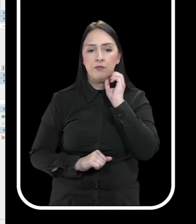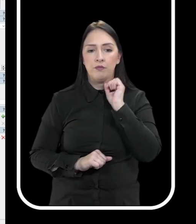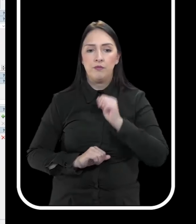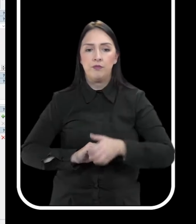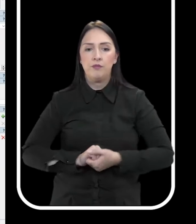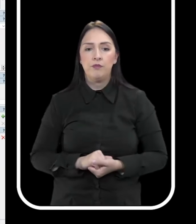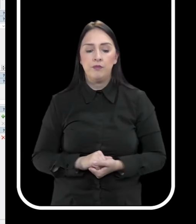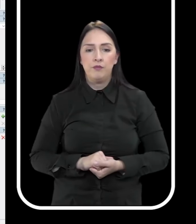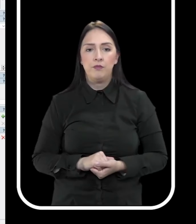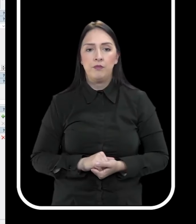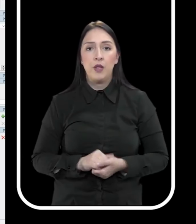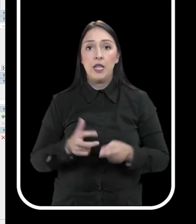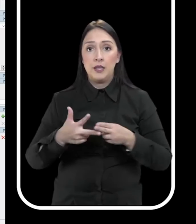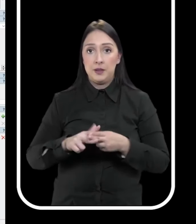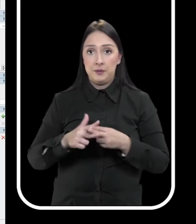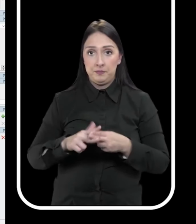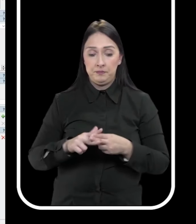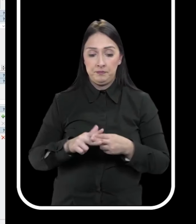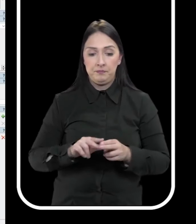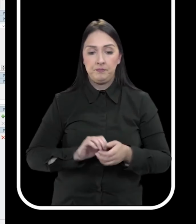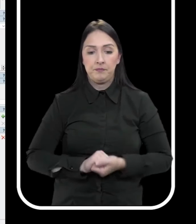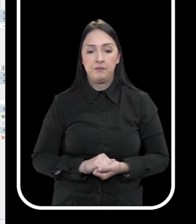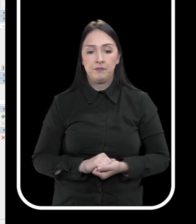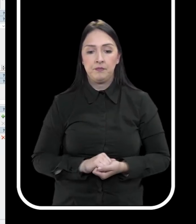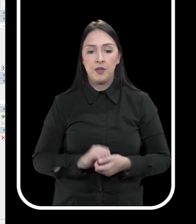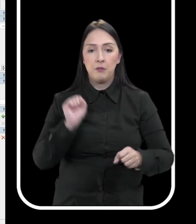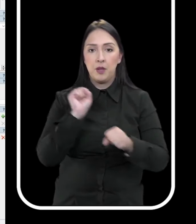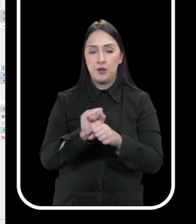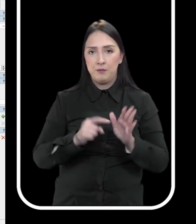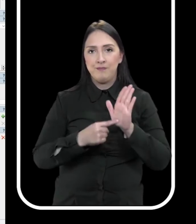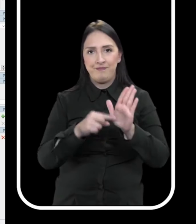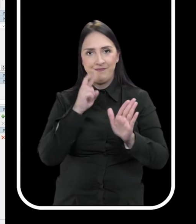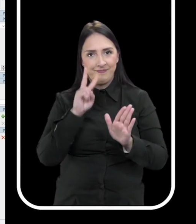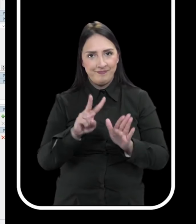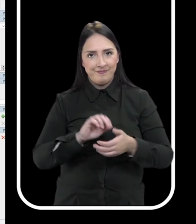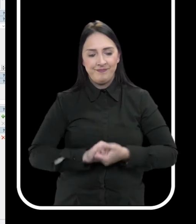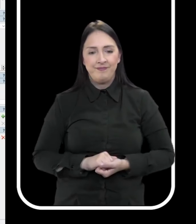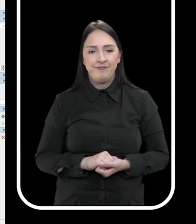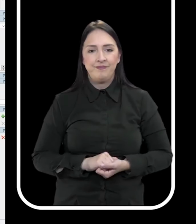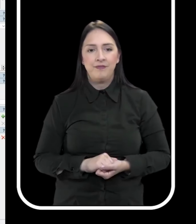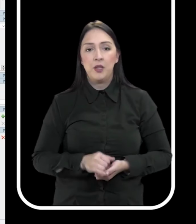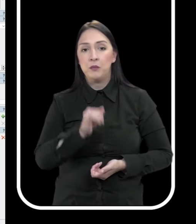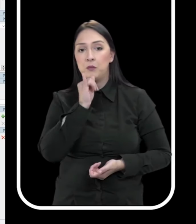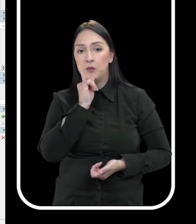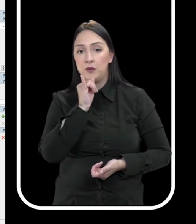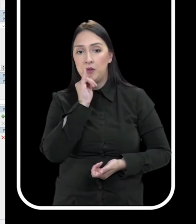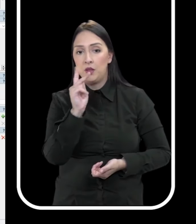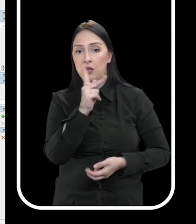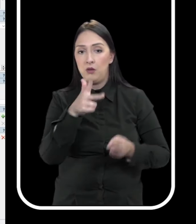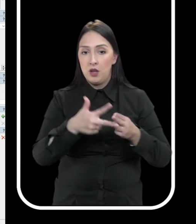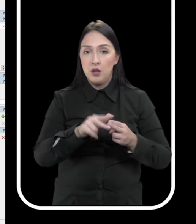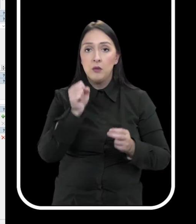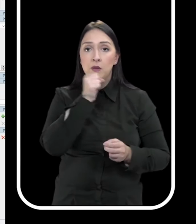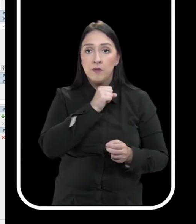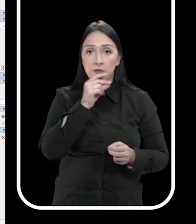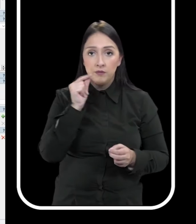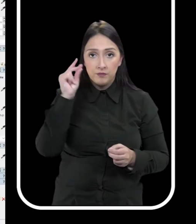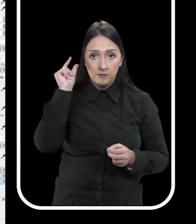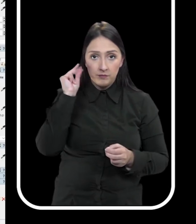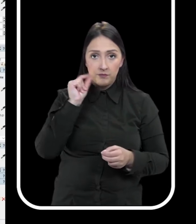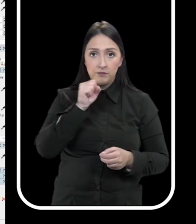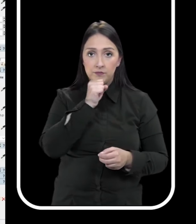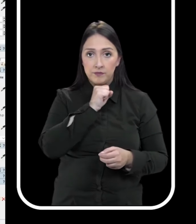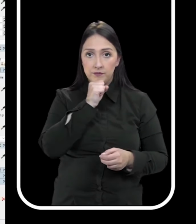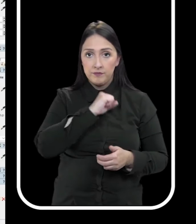aqui, nas máquinas, deixa eu interromper aqui para mostrar para vocês, nas máquinas, por exemplo, aqui a nossa máquina